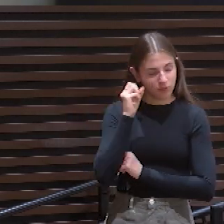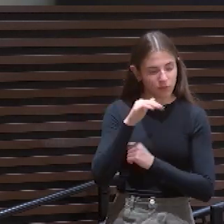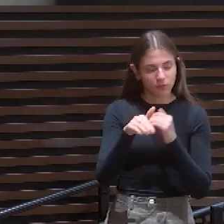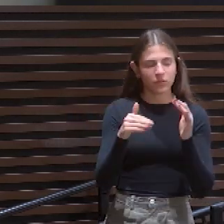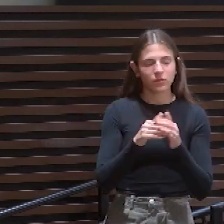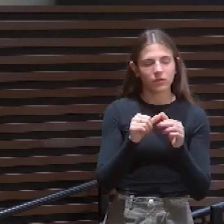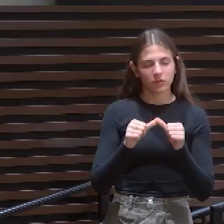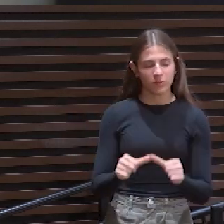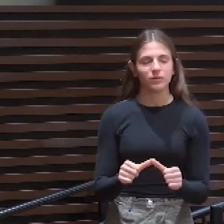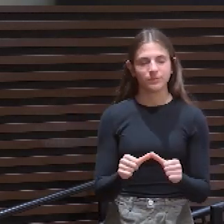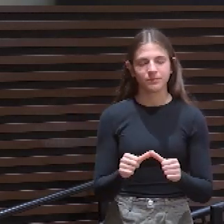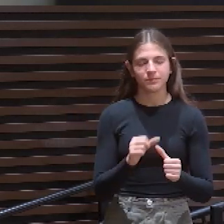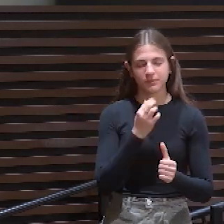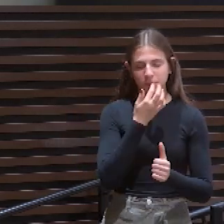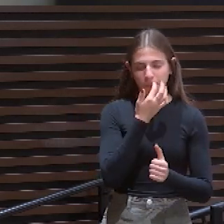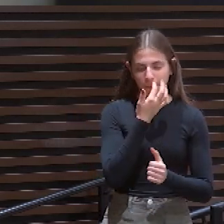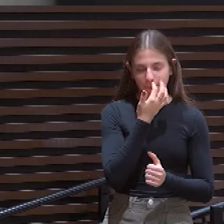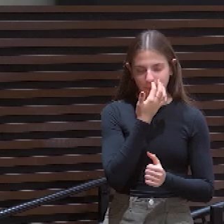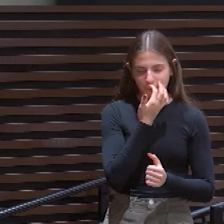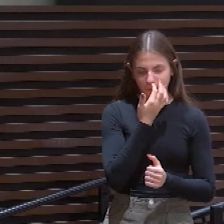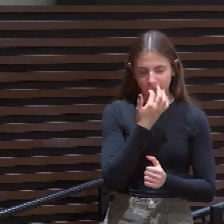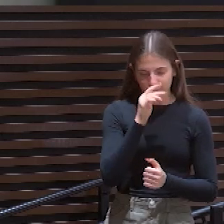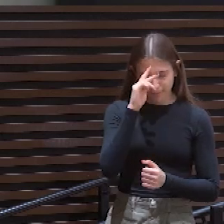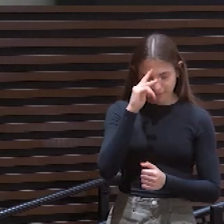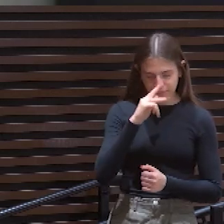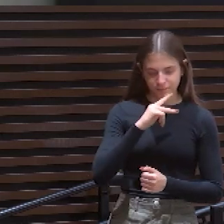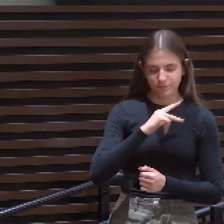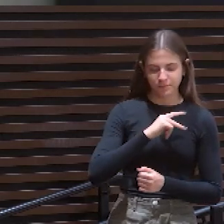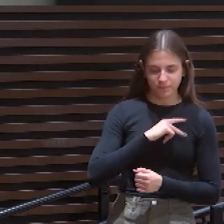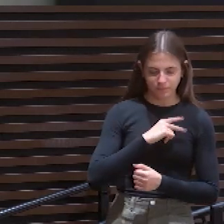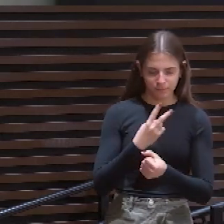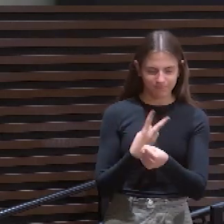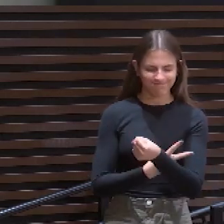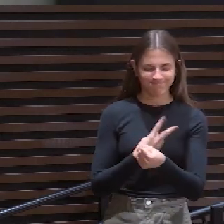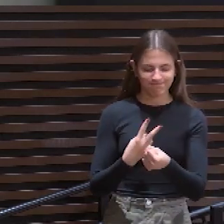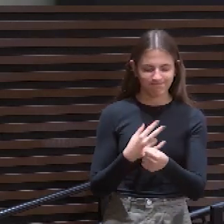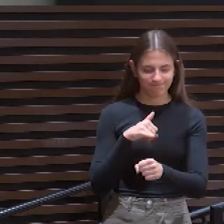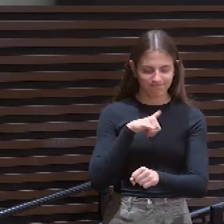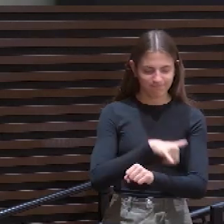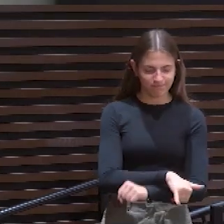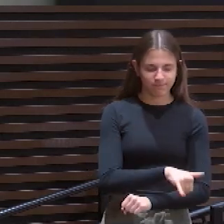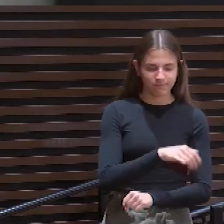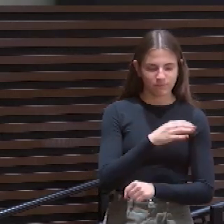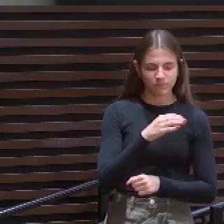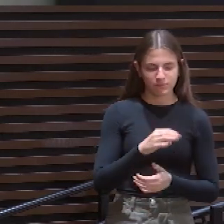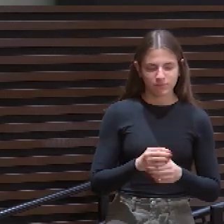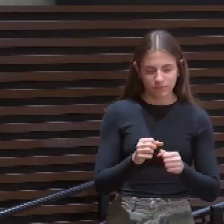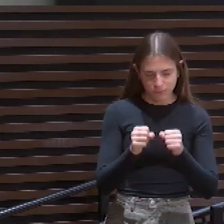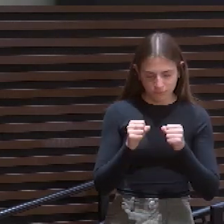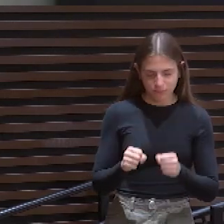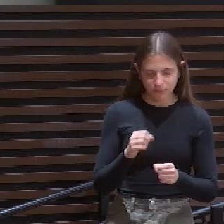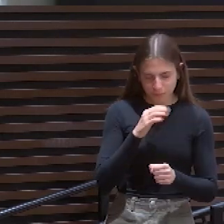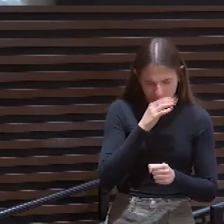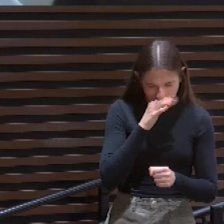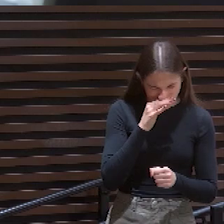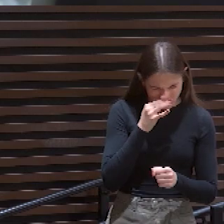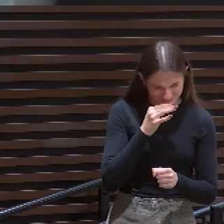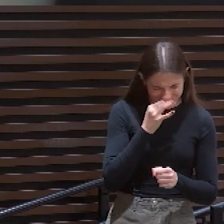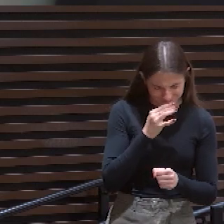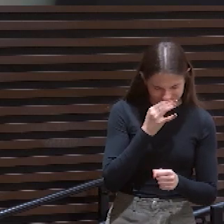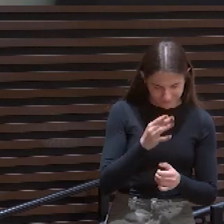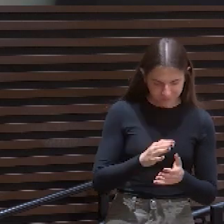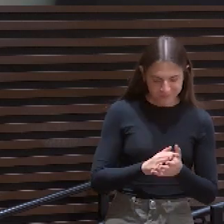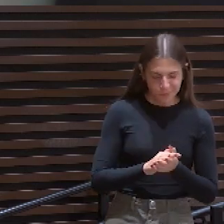Senhor, e que se reconhece como falho, ó Deus, possa confessar que